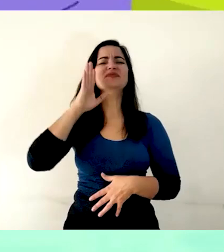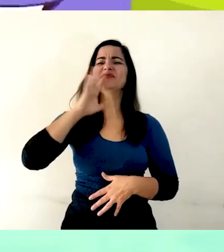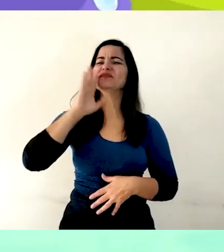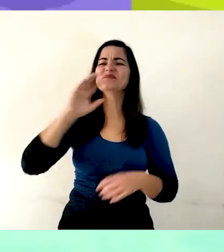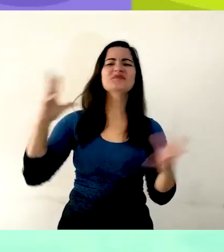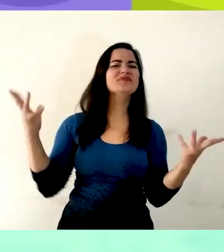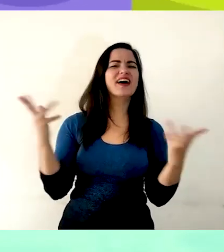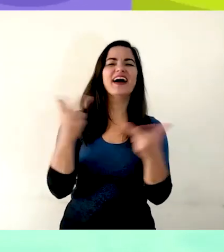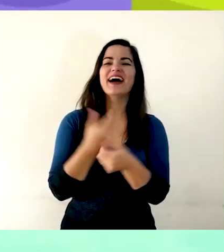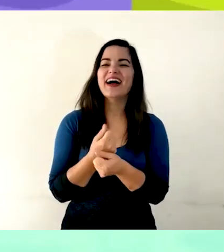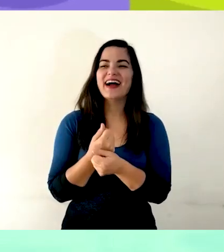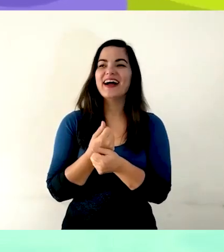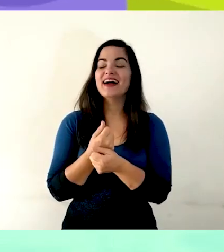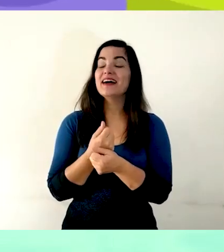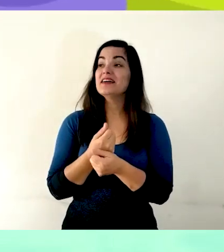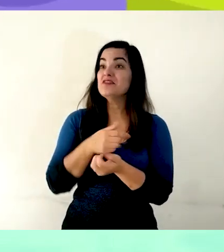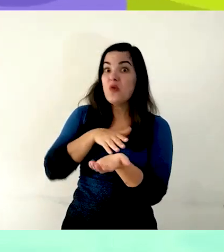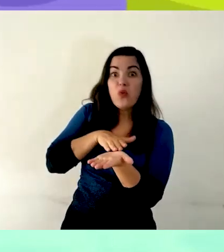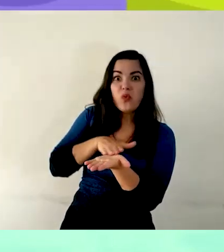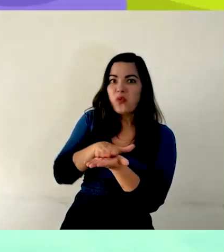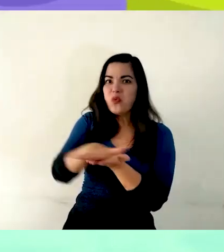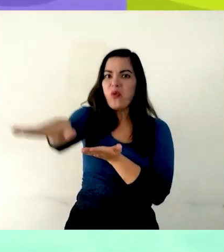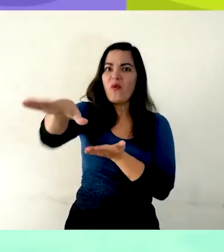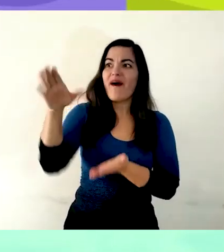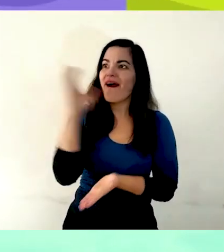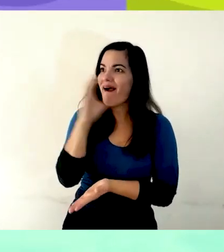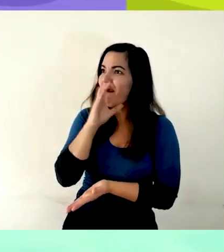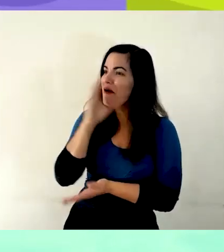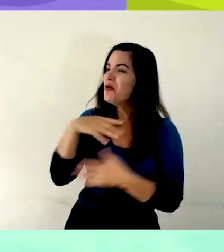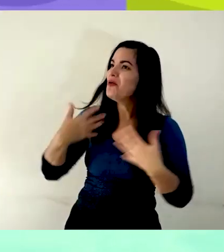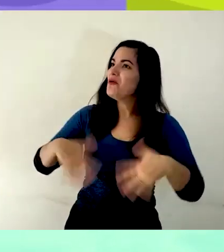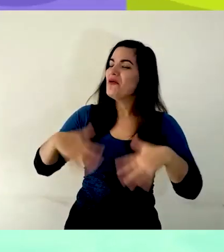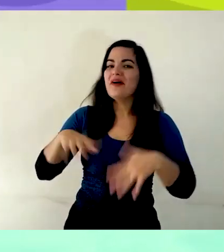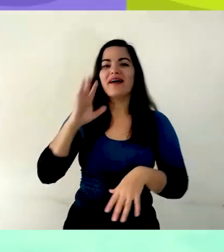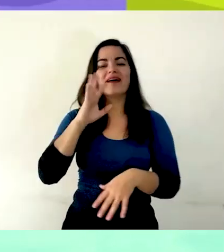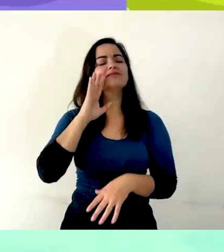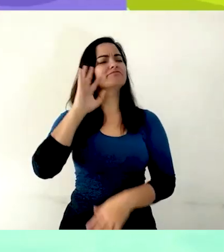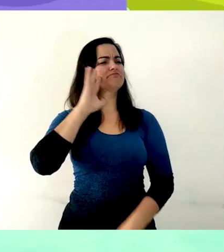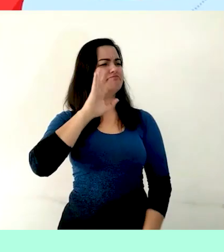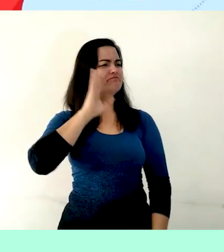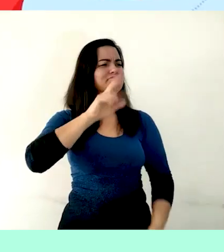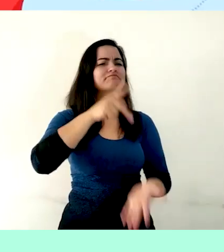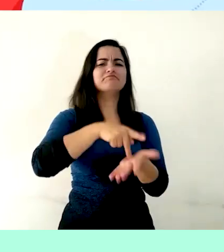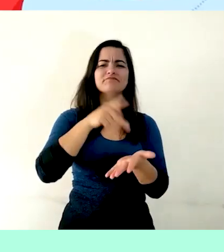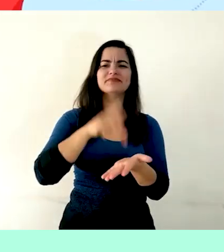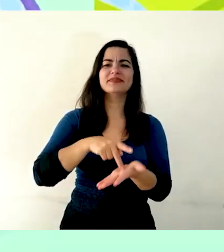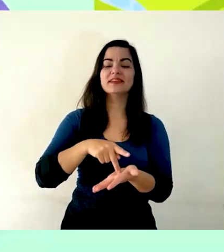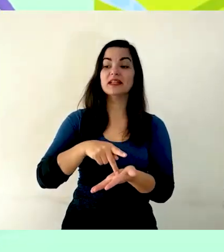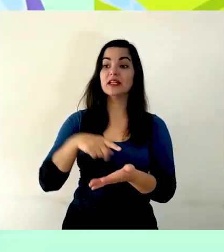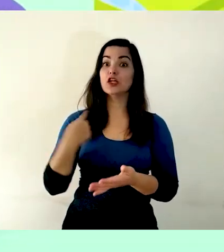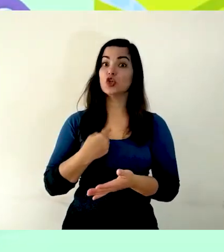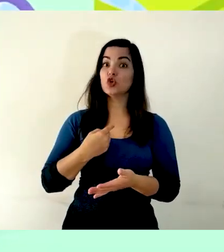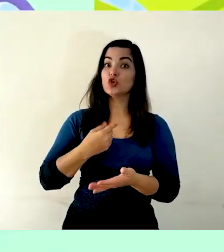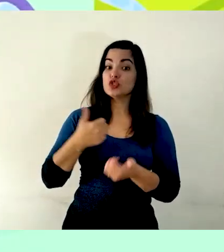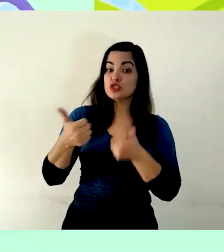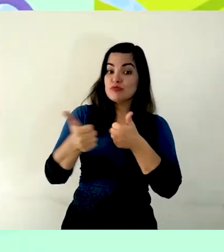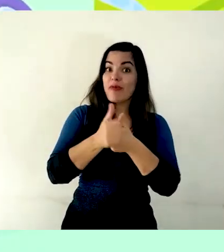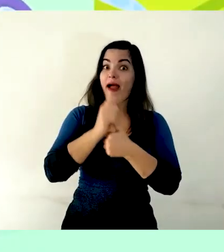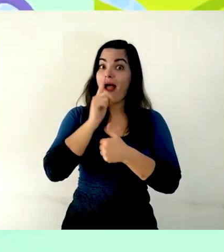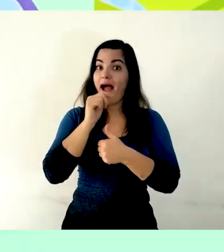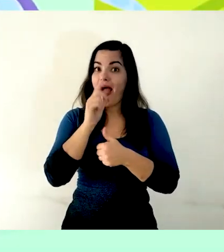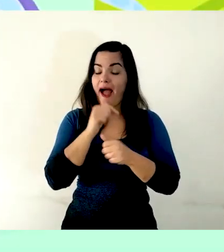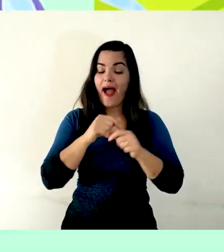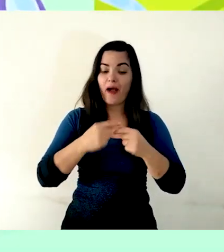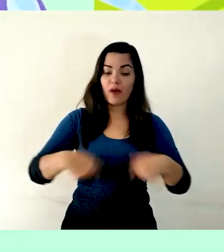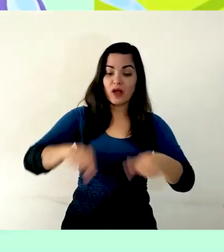Isso foi tão incrível! Foi tão escorregadio e rápido! E muito legal! Quando a gente passou pela